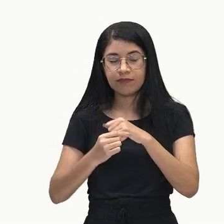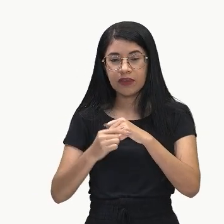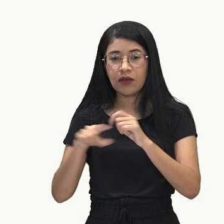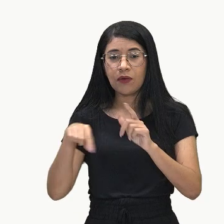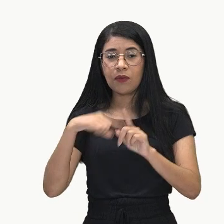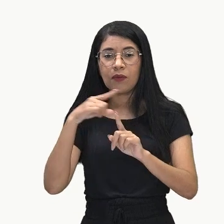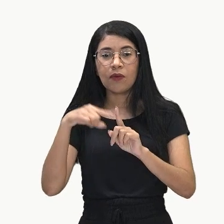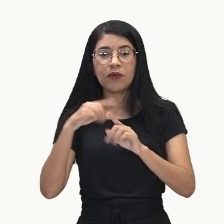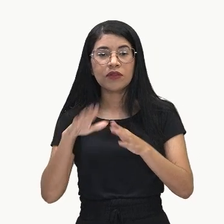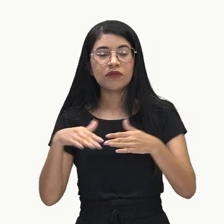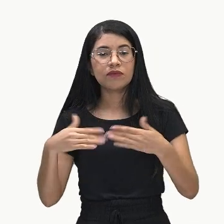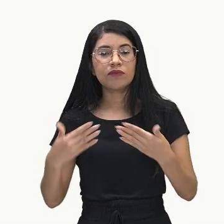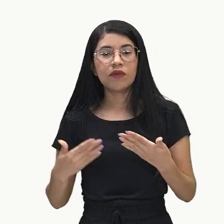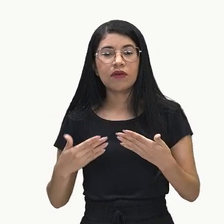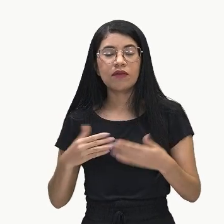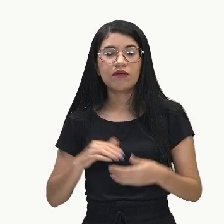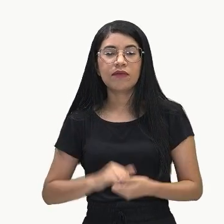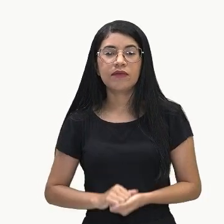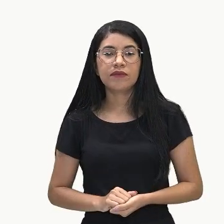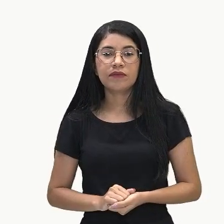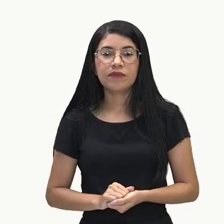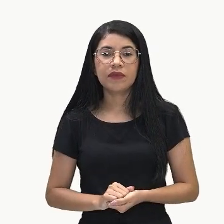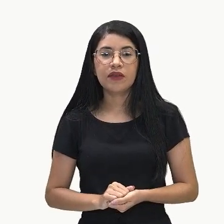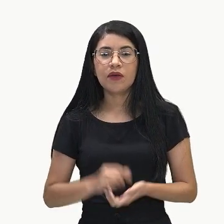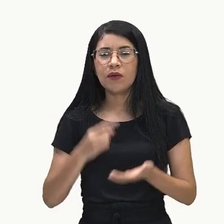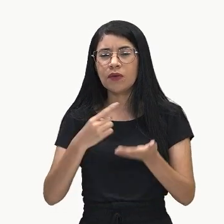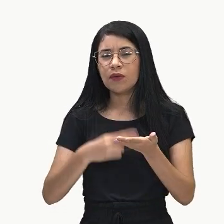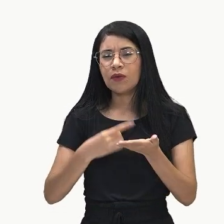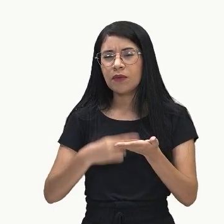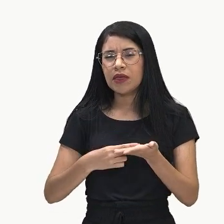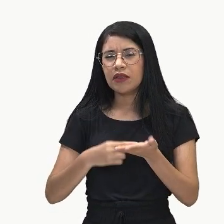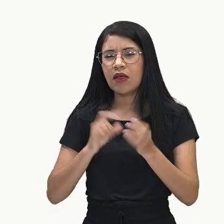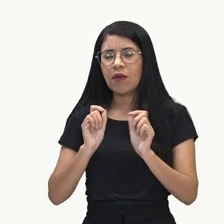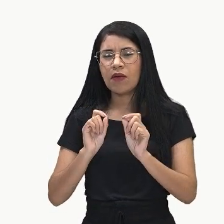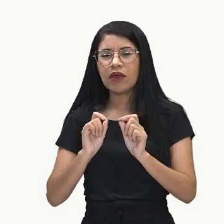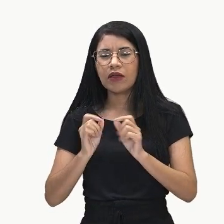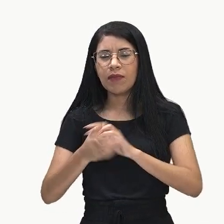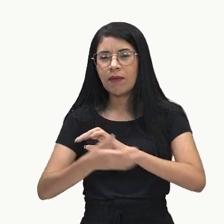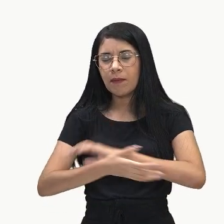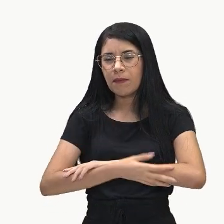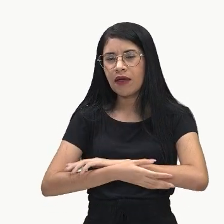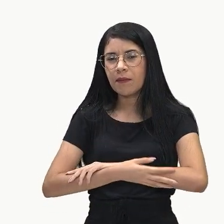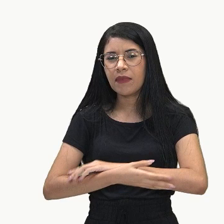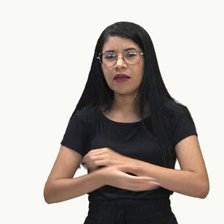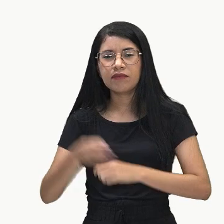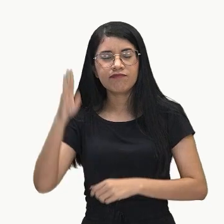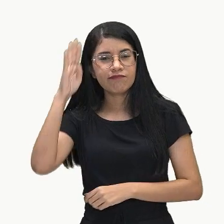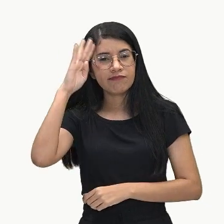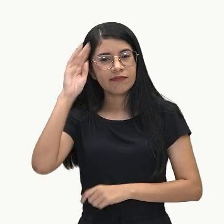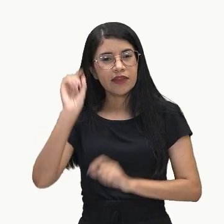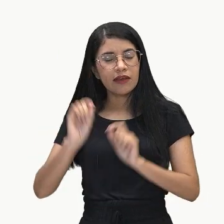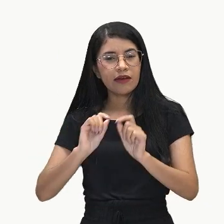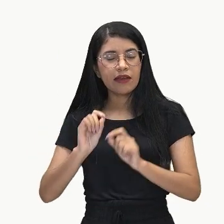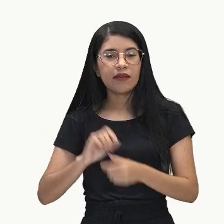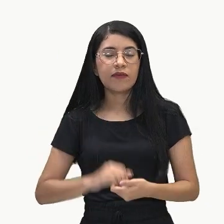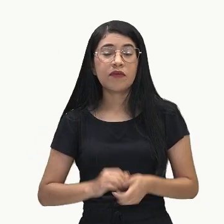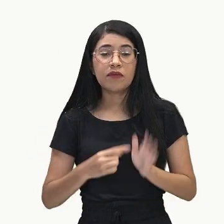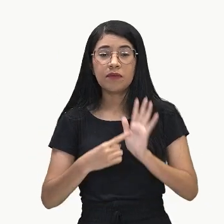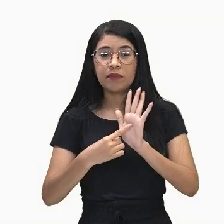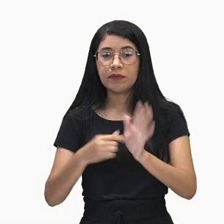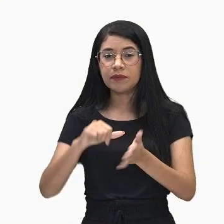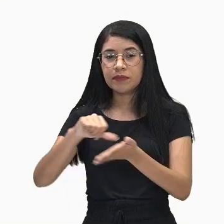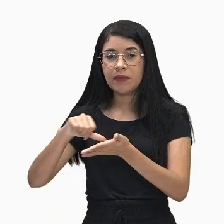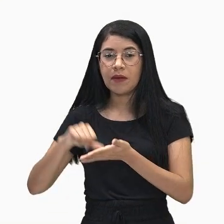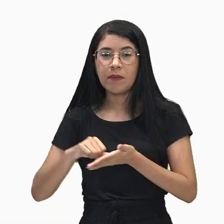finalidade desse tratado de cooperação militar? Vamos lá, gente. Vou trazer para vocês um mapa que vai